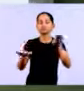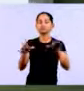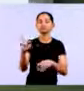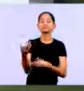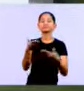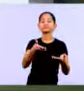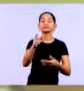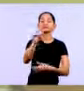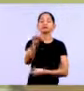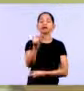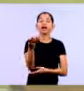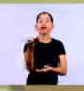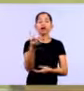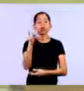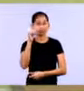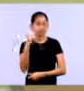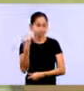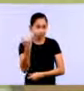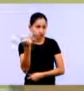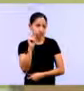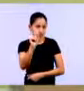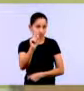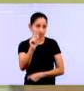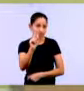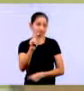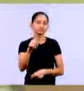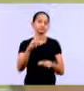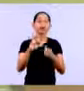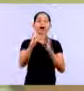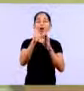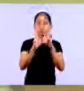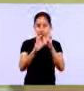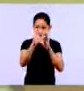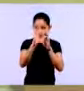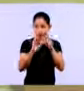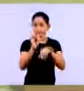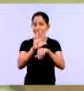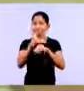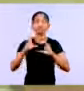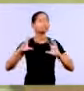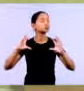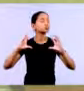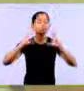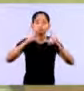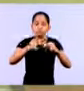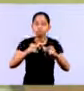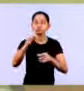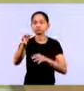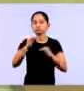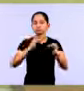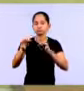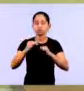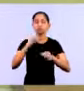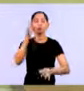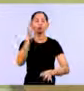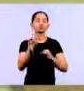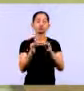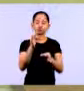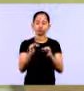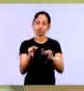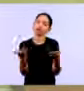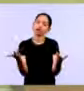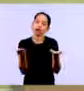Sim, professora. É interessante comentar que a Constituição Federal, ela é a base de todo o ordenamento jurídico brasileiro. Então,